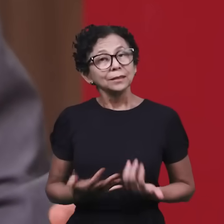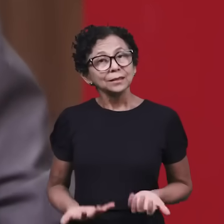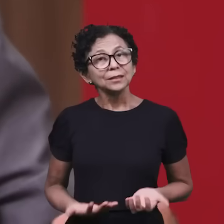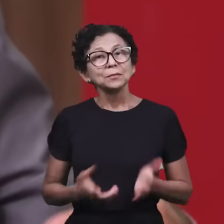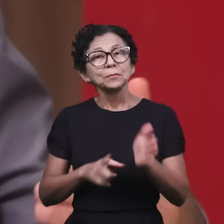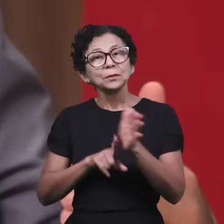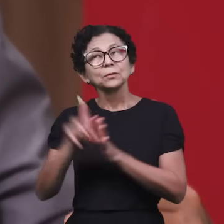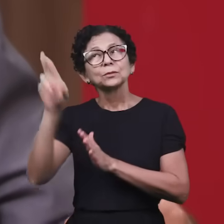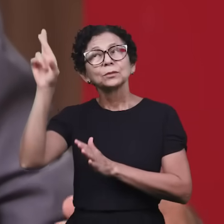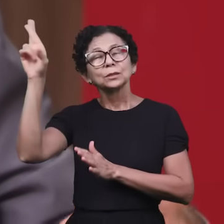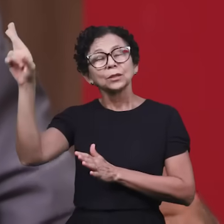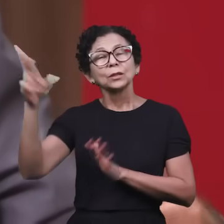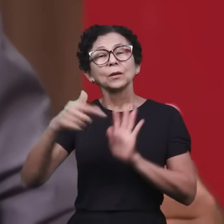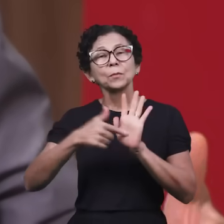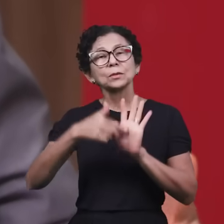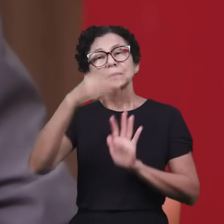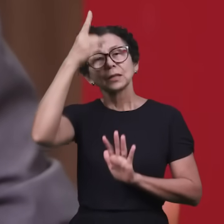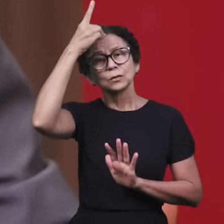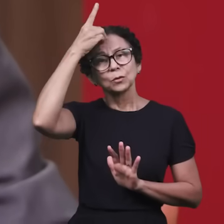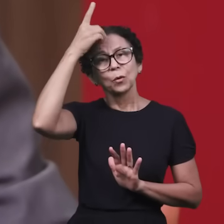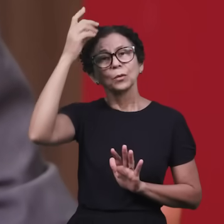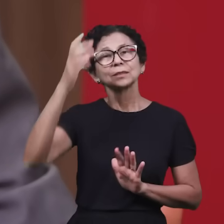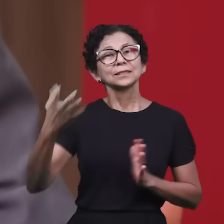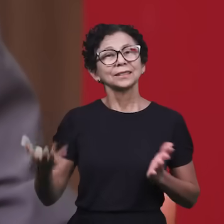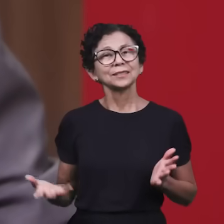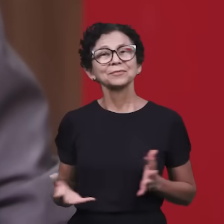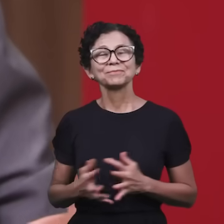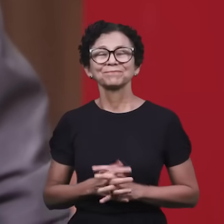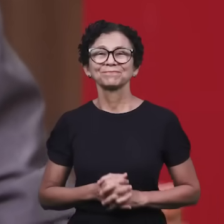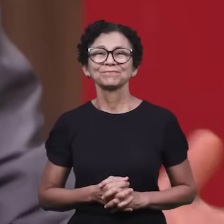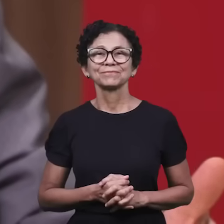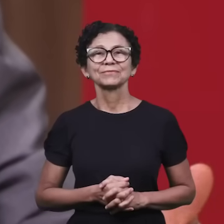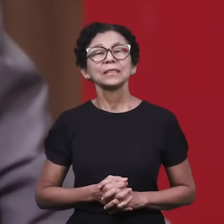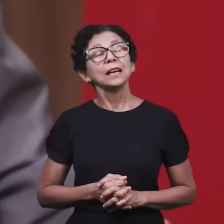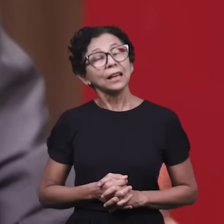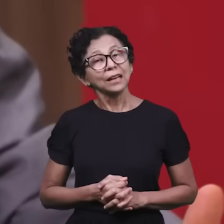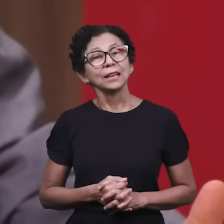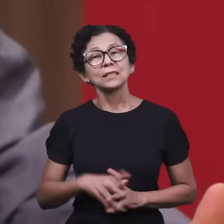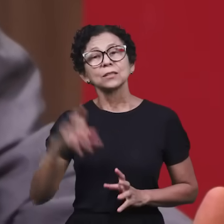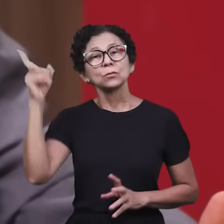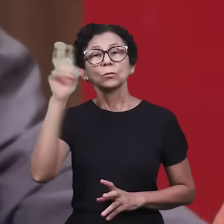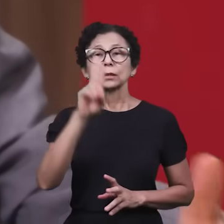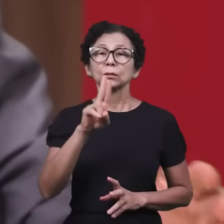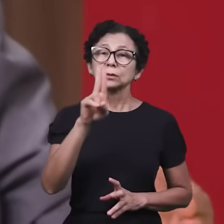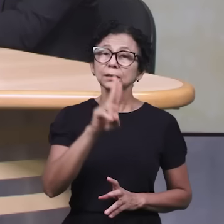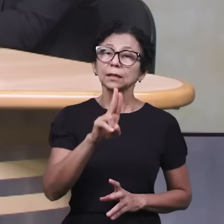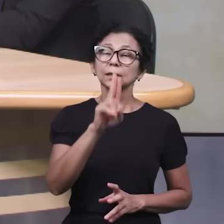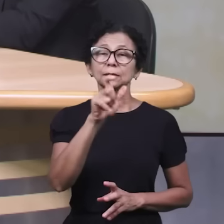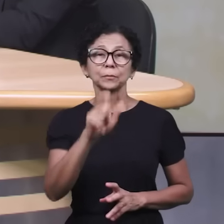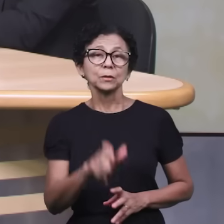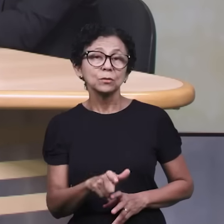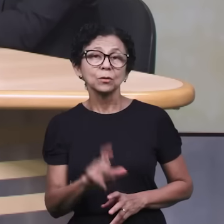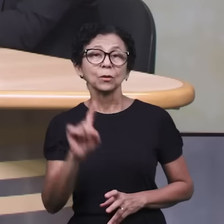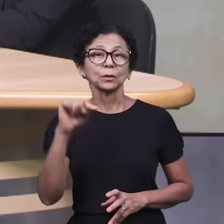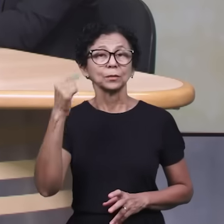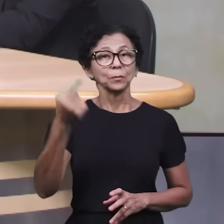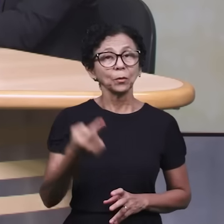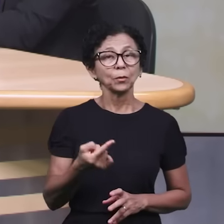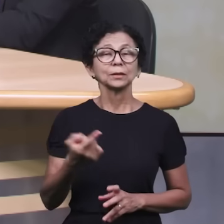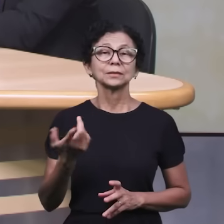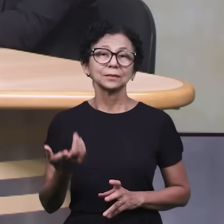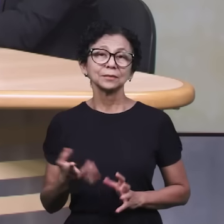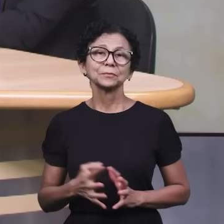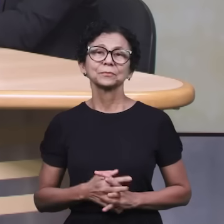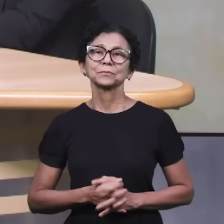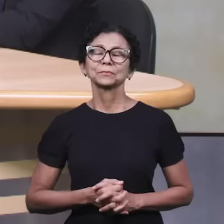aí dos dons no batismo, é um momento importante. O batismo é importantíssimo, é uma festa para a igreja. Eu sempre digo o seguinte: marca, né? Você marca, você vai